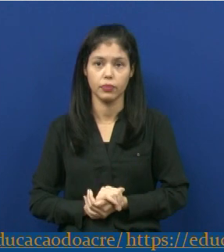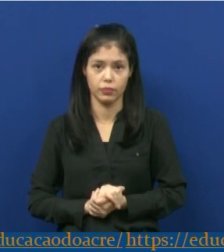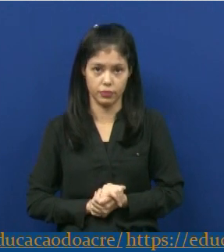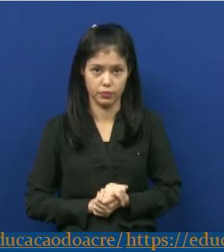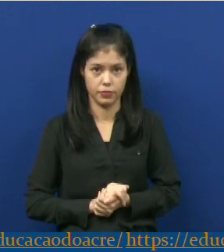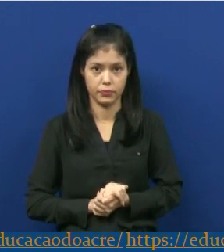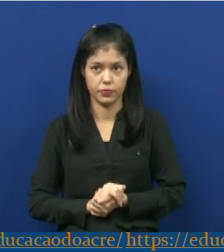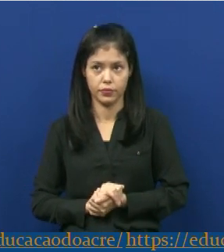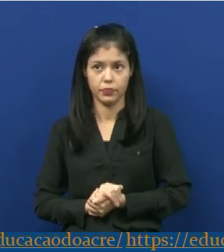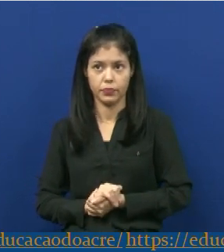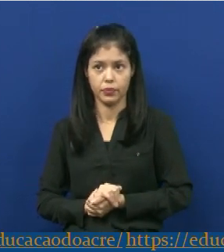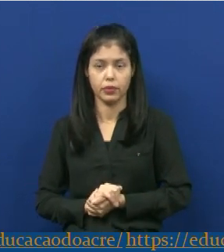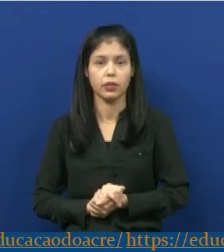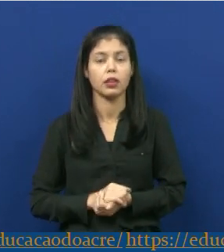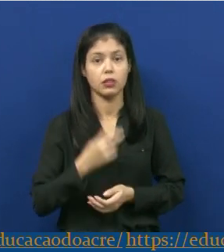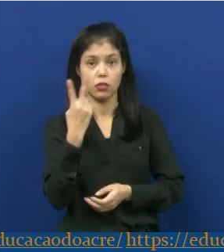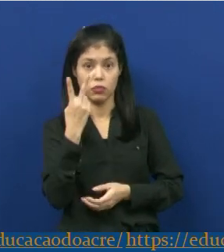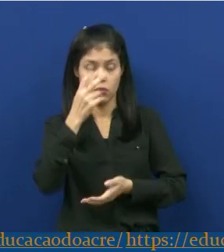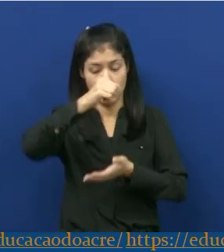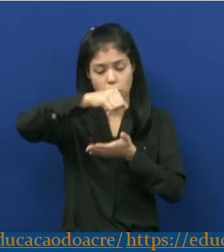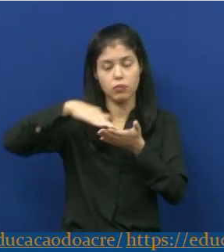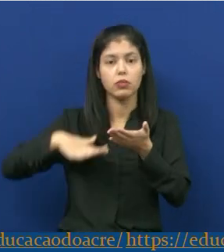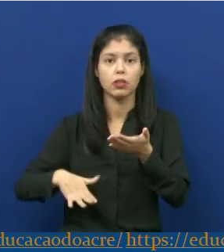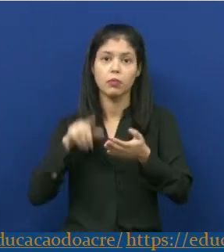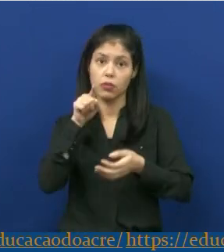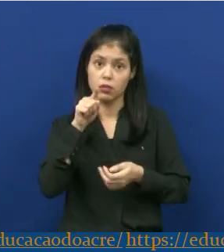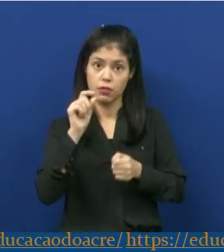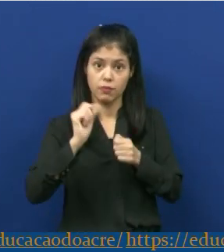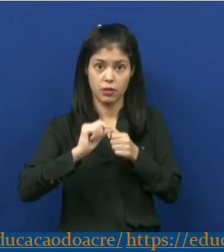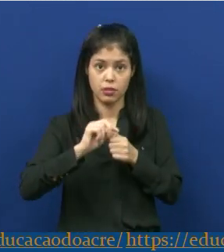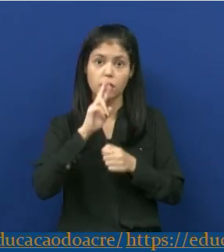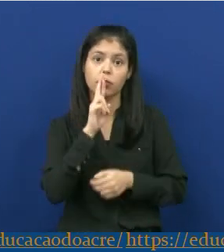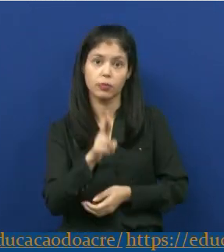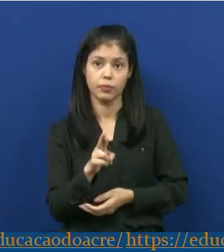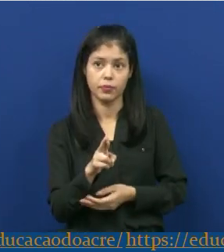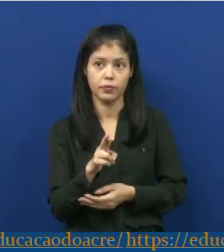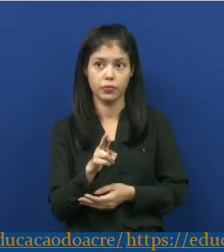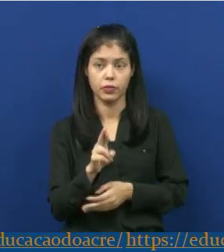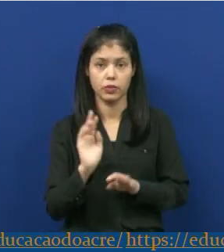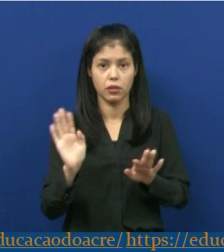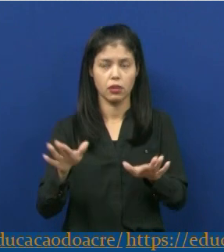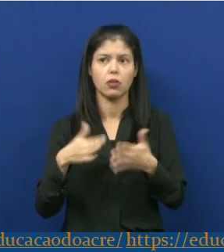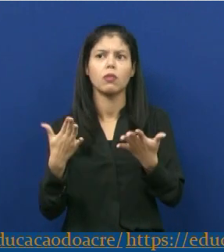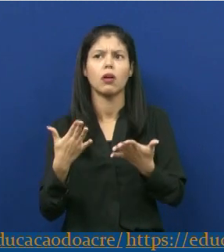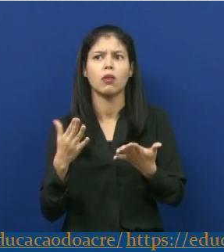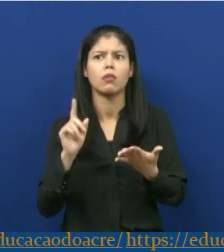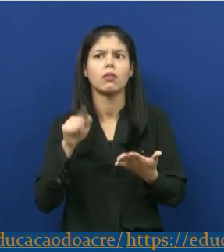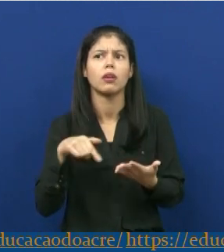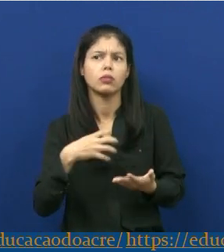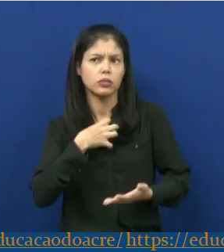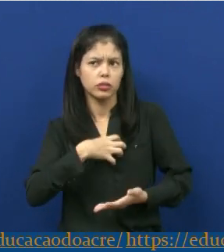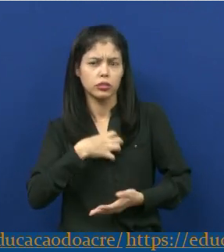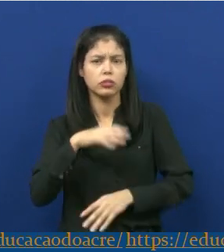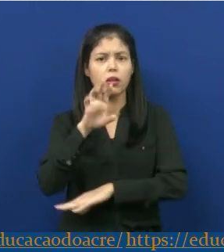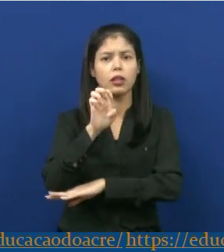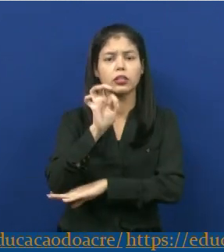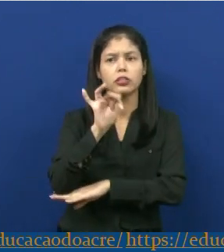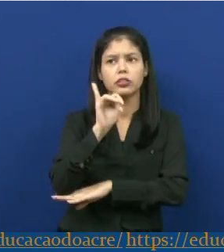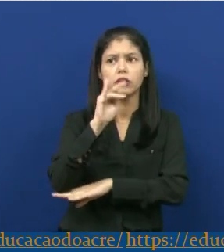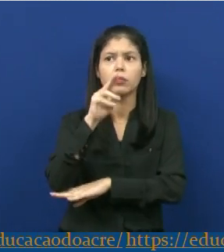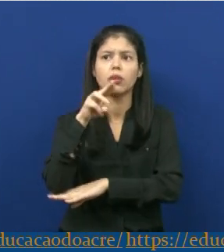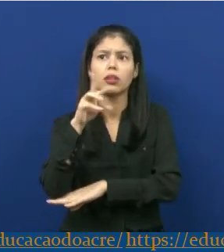Deixarei essas 2 atividades para que você possa resolver. Qual é o sentido etimológico da